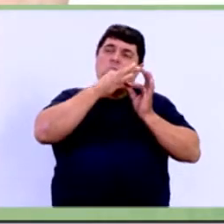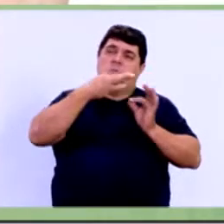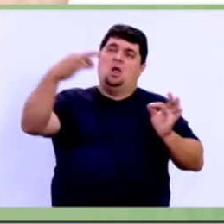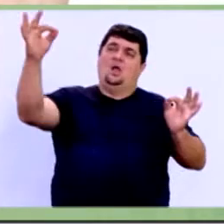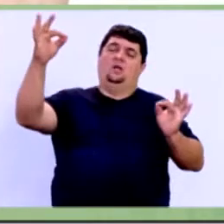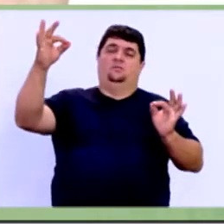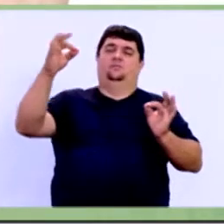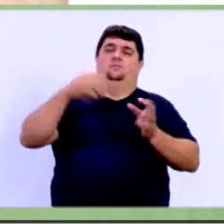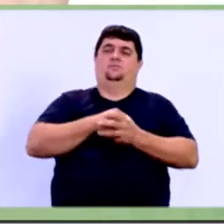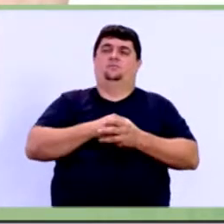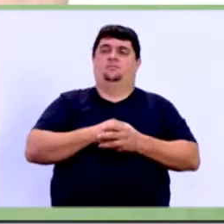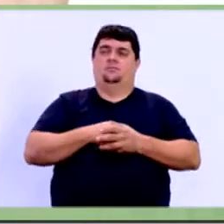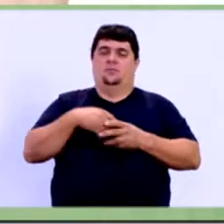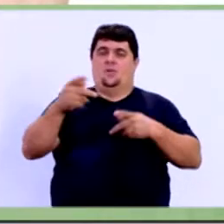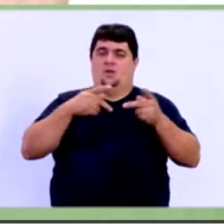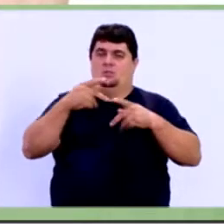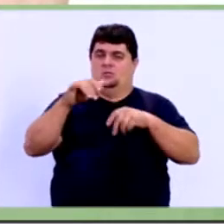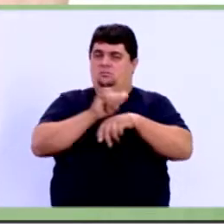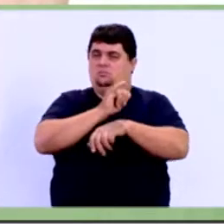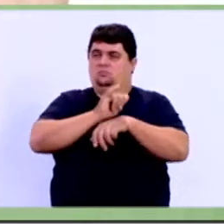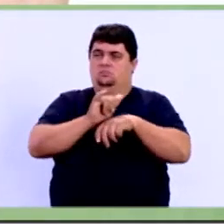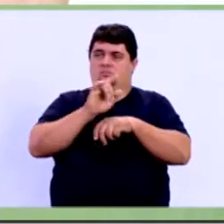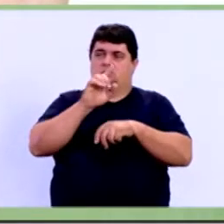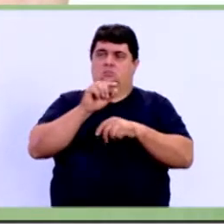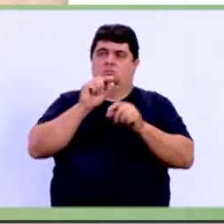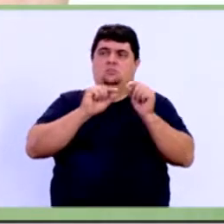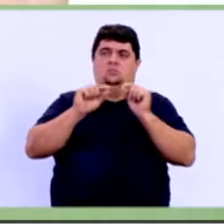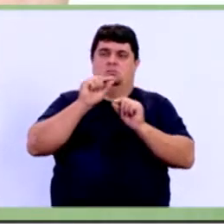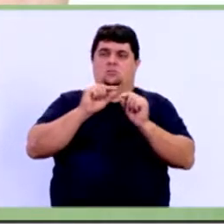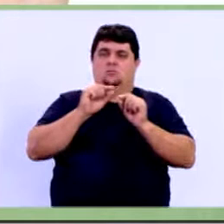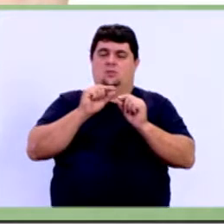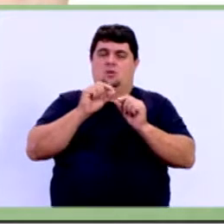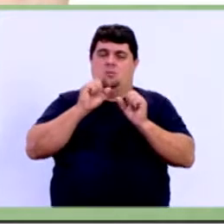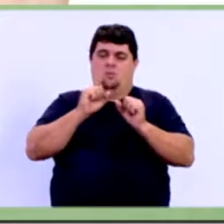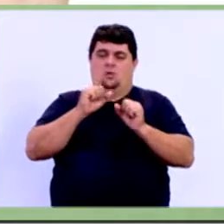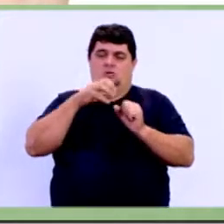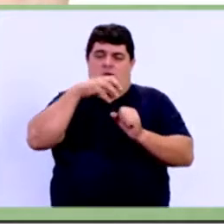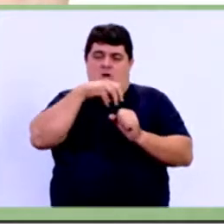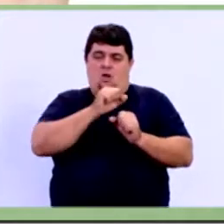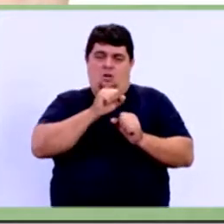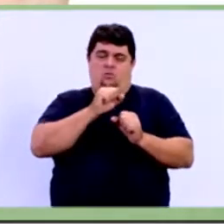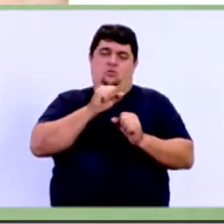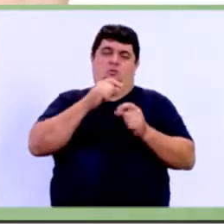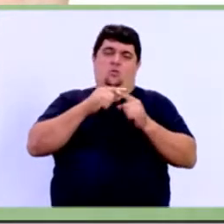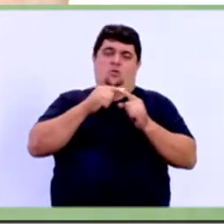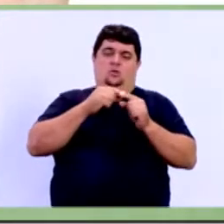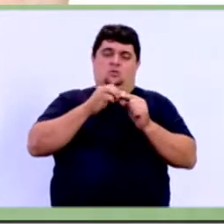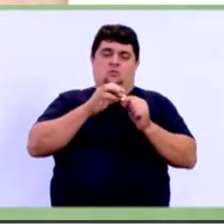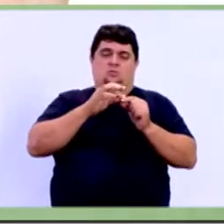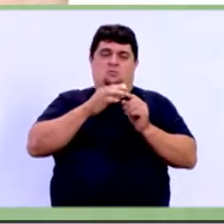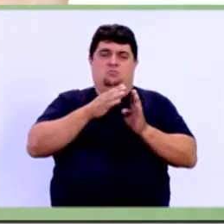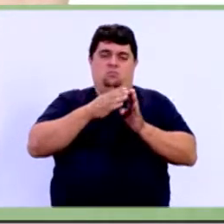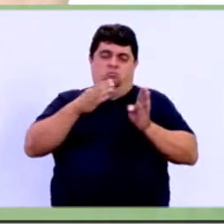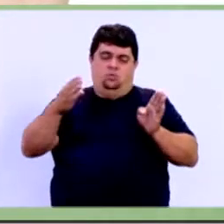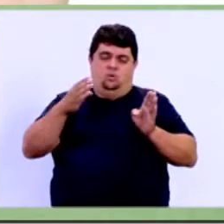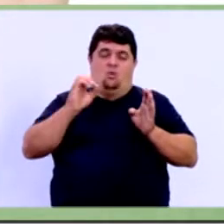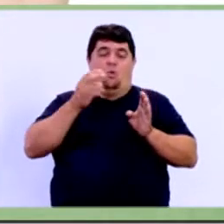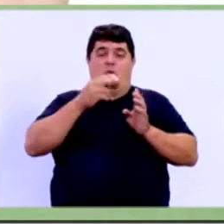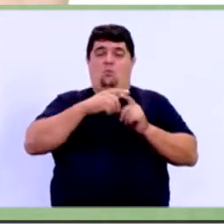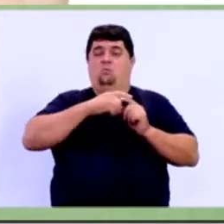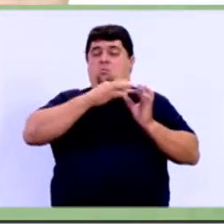esse planejamento estratégico, né, ele pode ser de curto, de médio e de longo prazo, né? Claro, é óbvio que